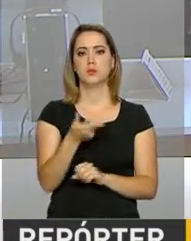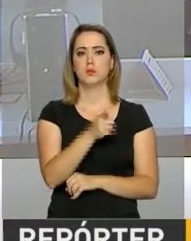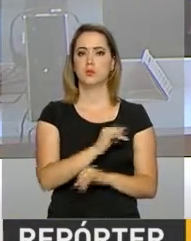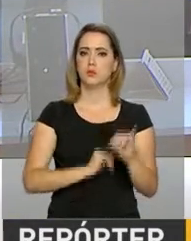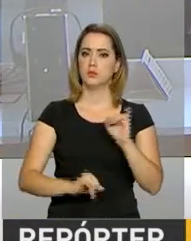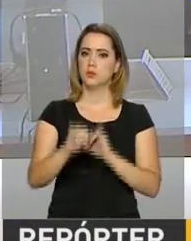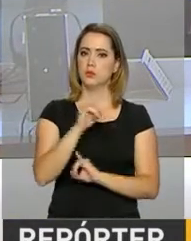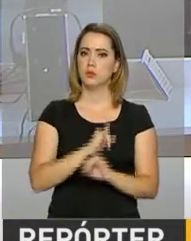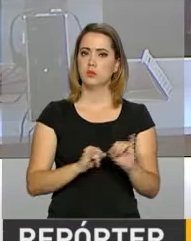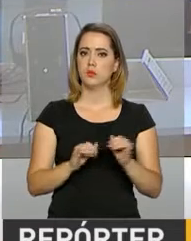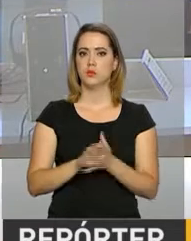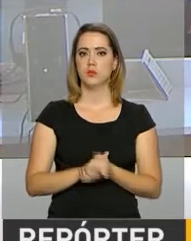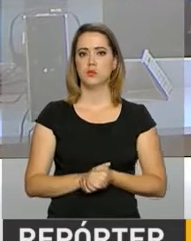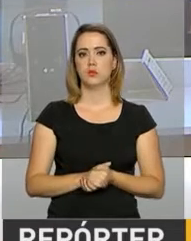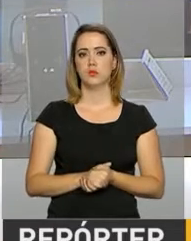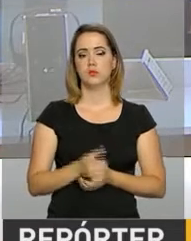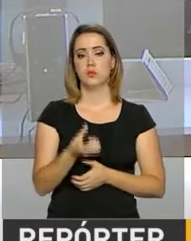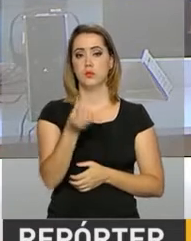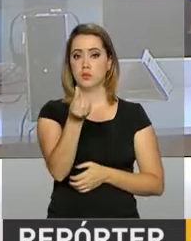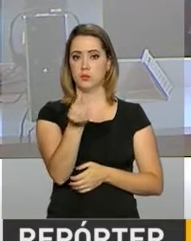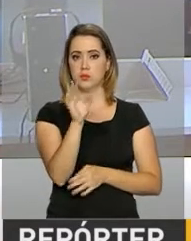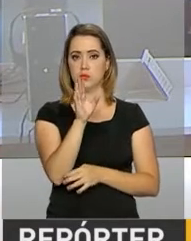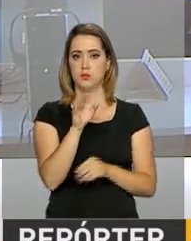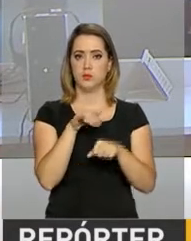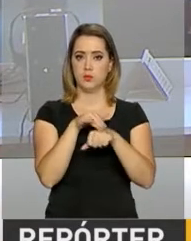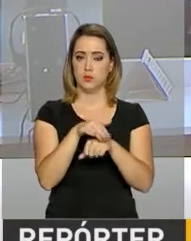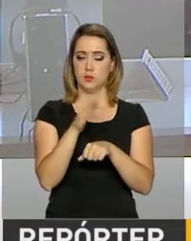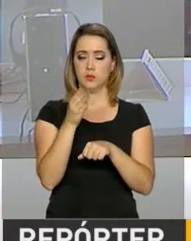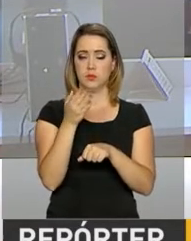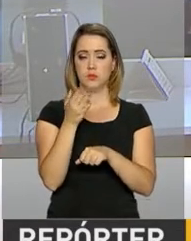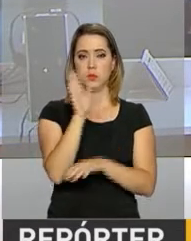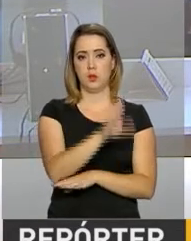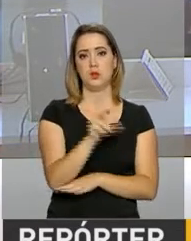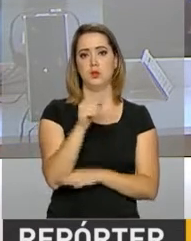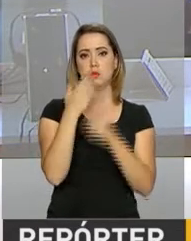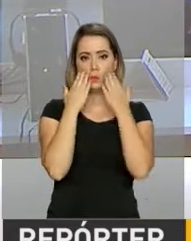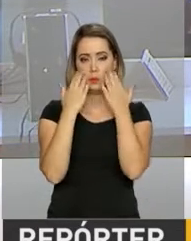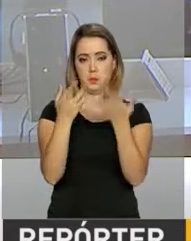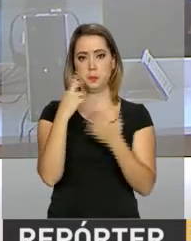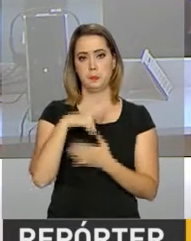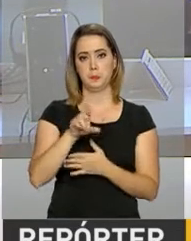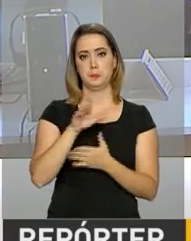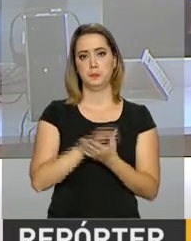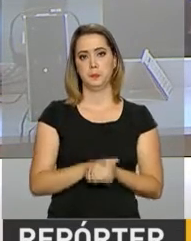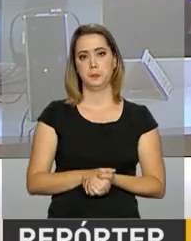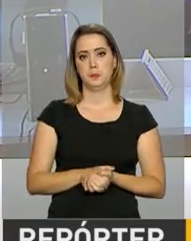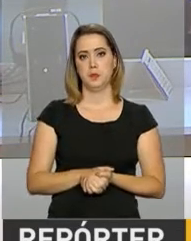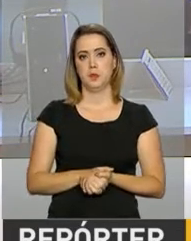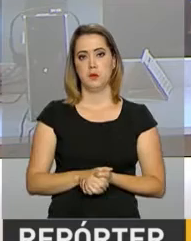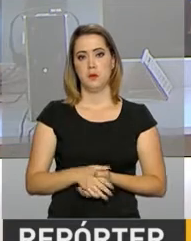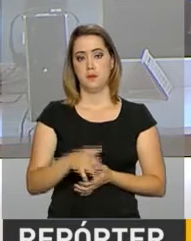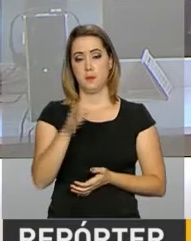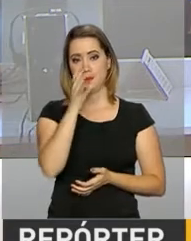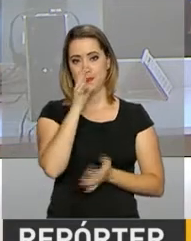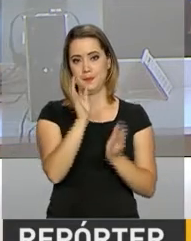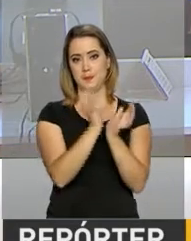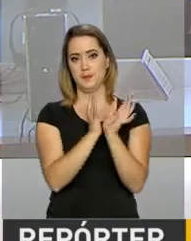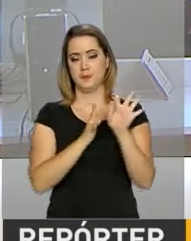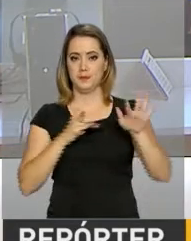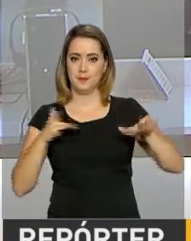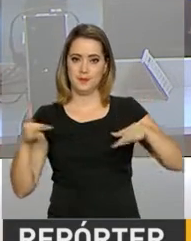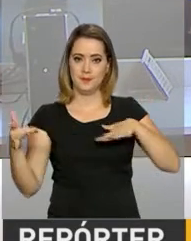momento com outras informações ou então às seis da tarde na próxima edição do repórter e nbr acompanhe as novidades também